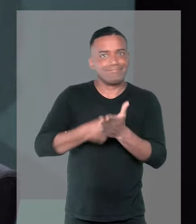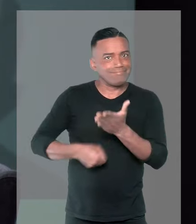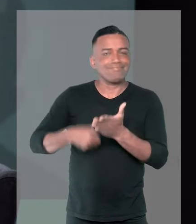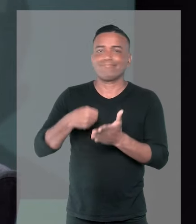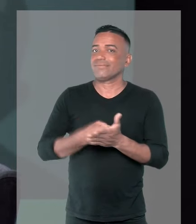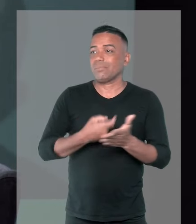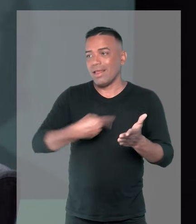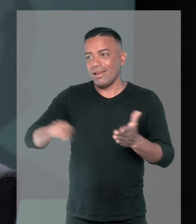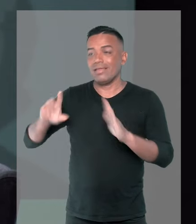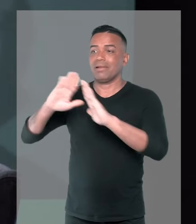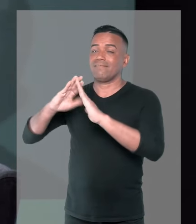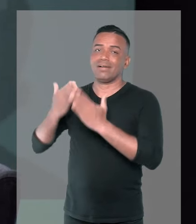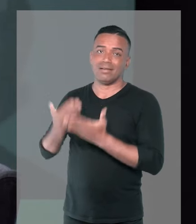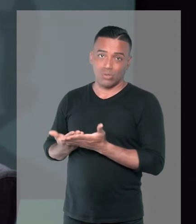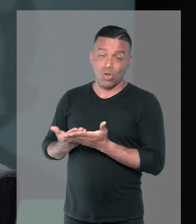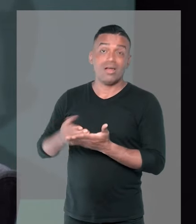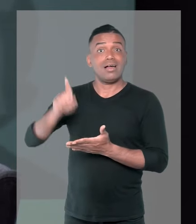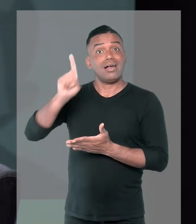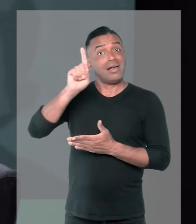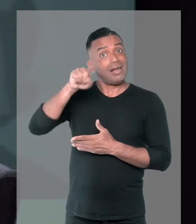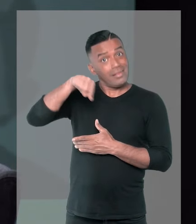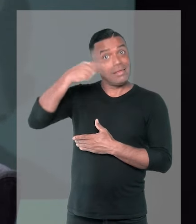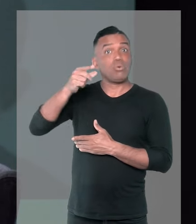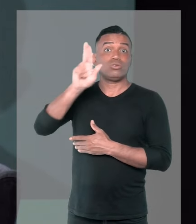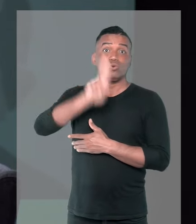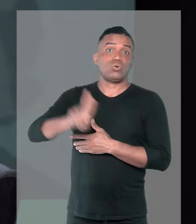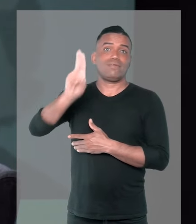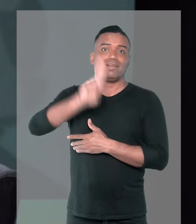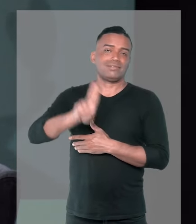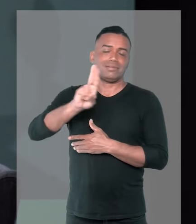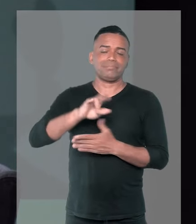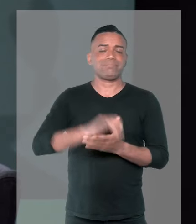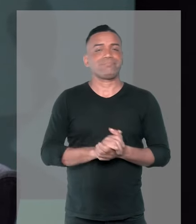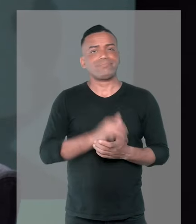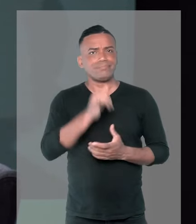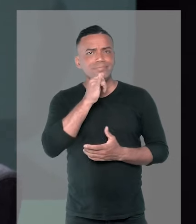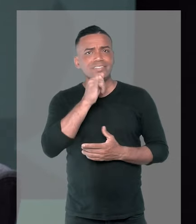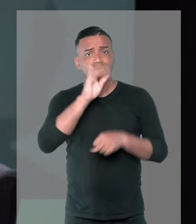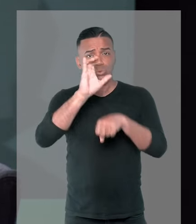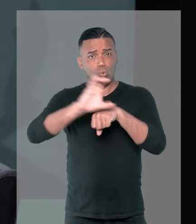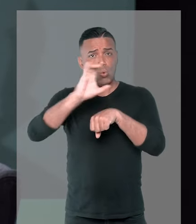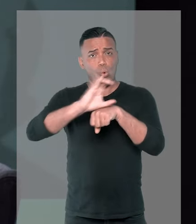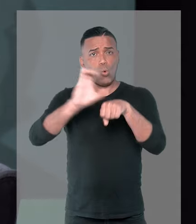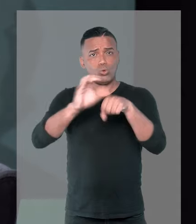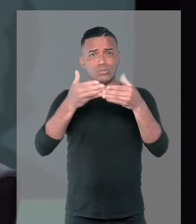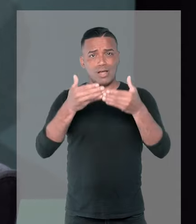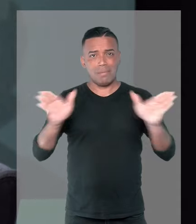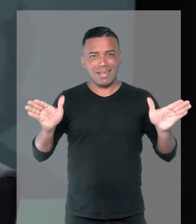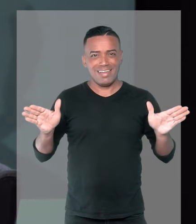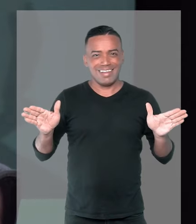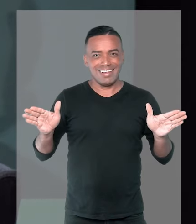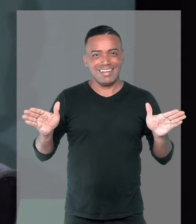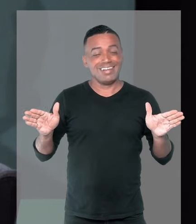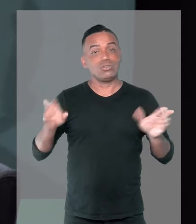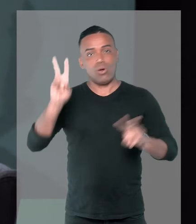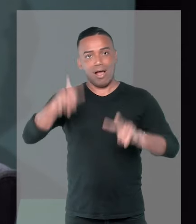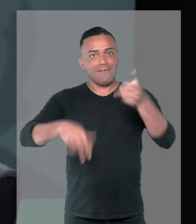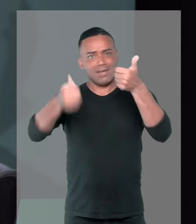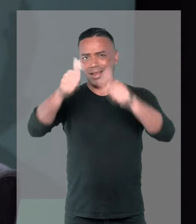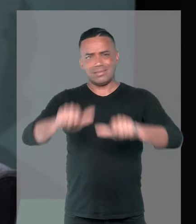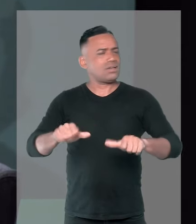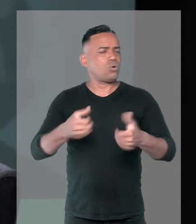e depois pra universidade né na universidade quando você pega na universidade por exemplo você tem cursos abertos e muito bem avaliados